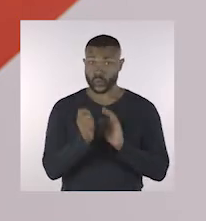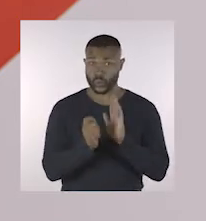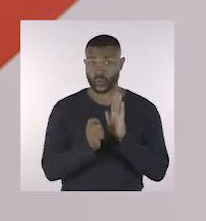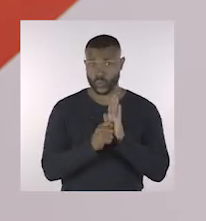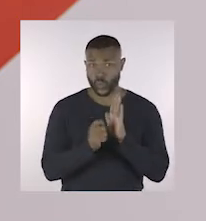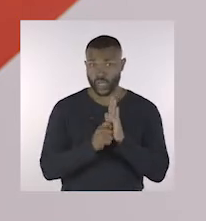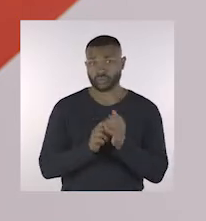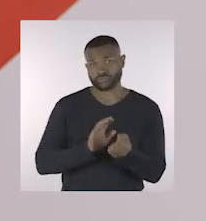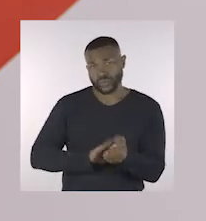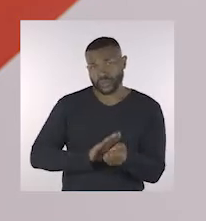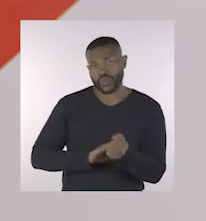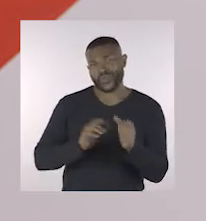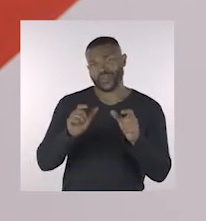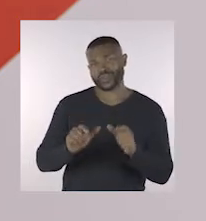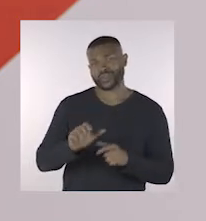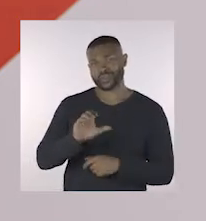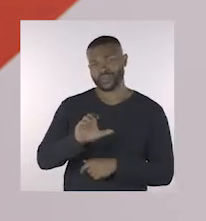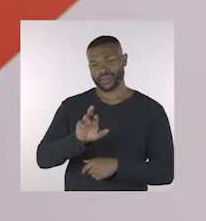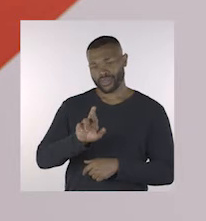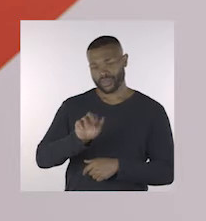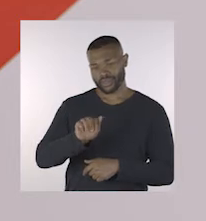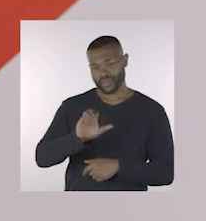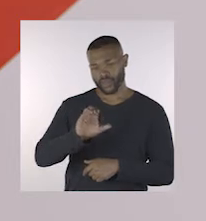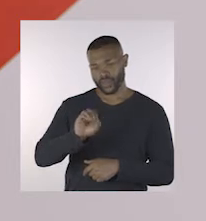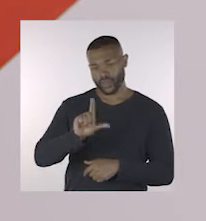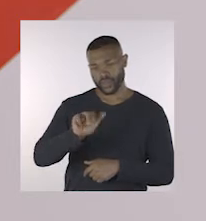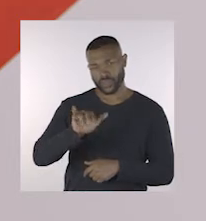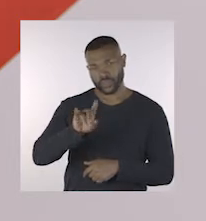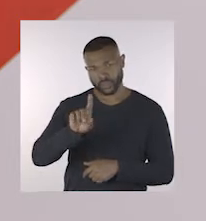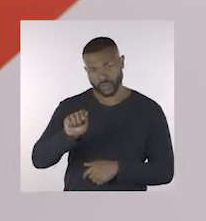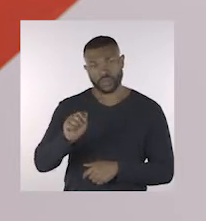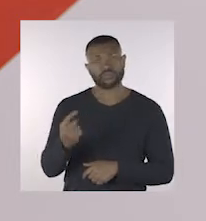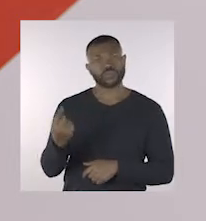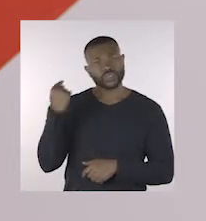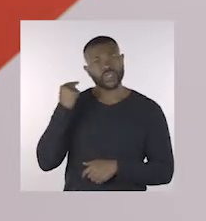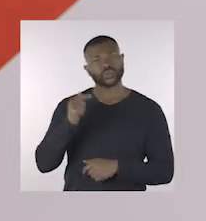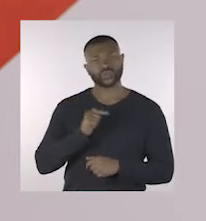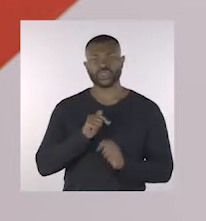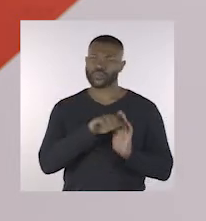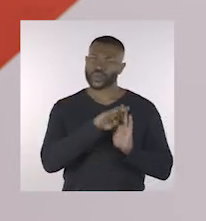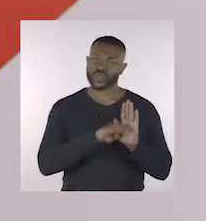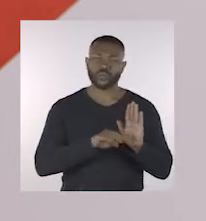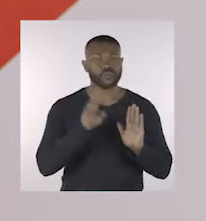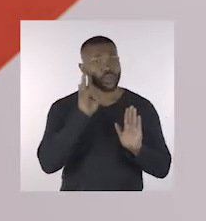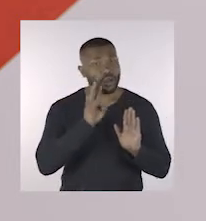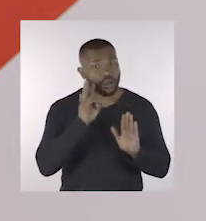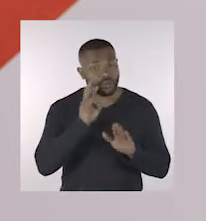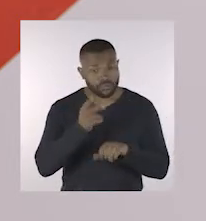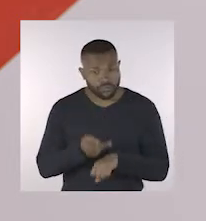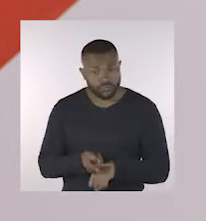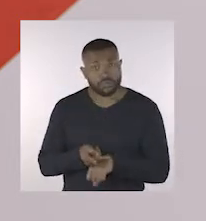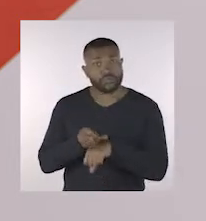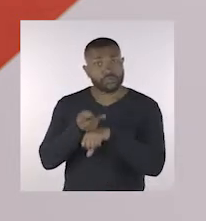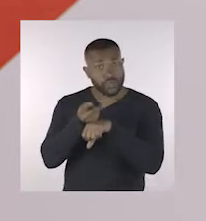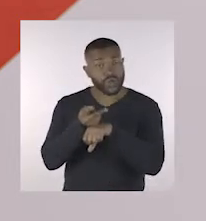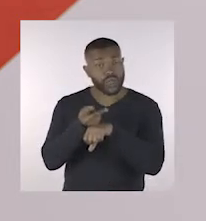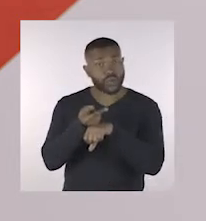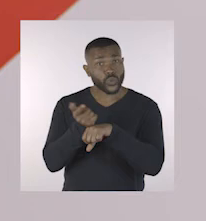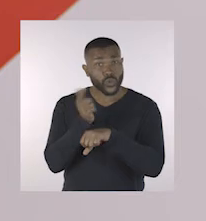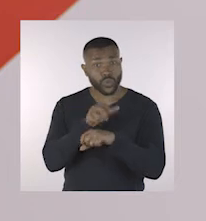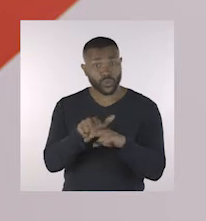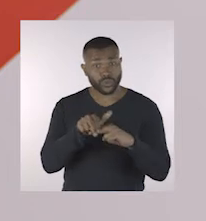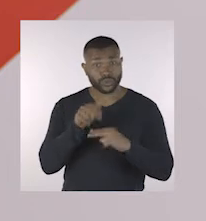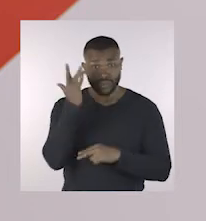próprio pessoal dependentes químicos que a famosa Cracolândia que tinha um programa muito decente que foi premiado